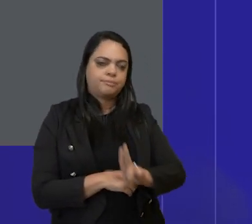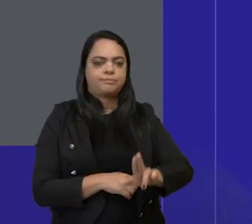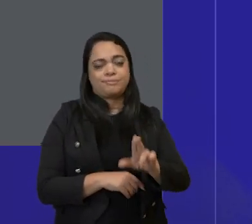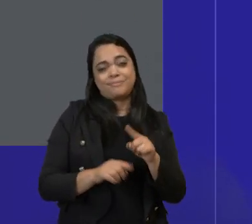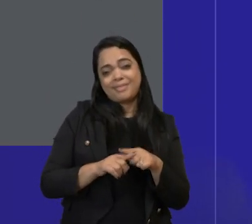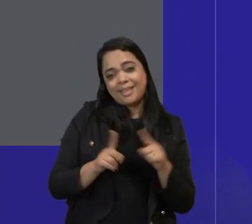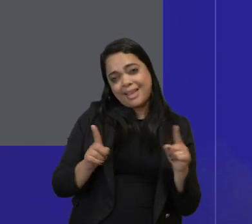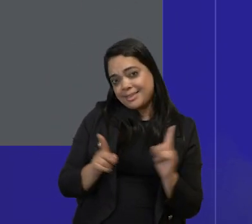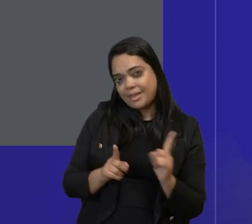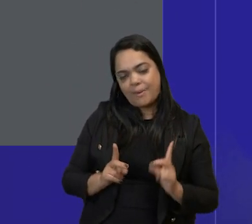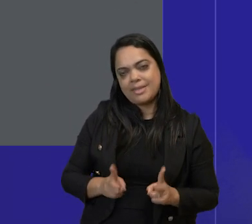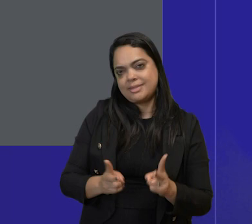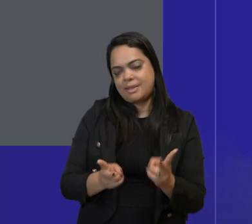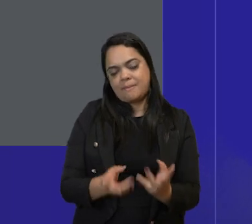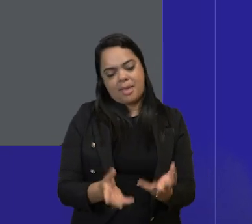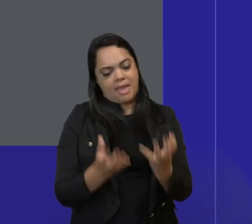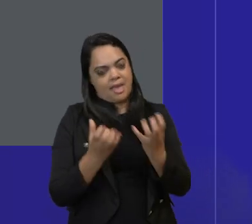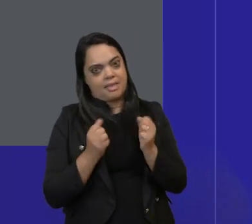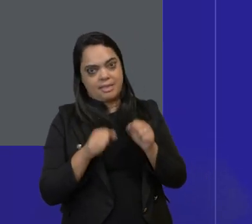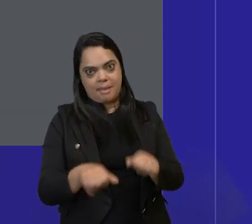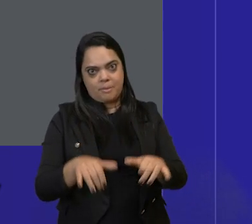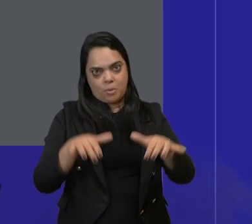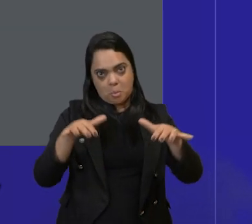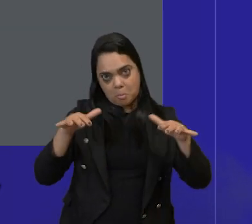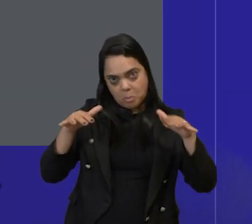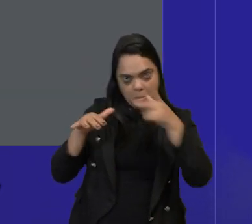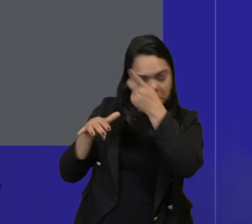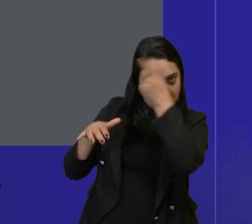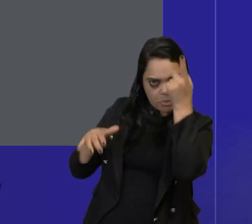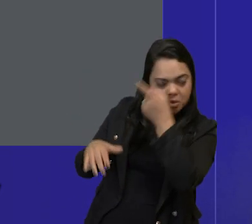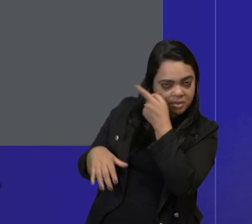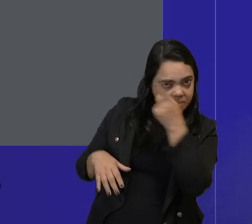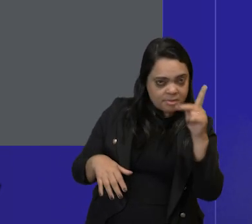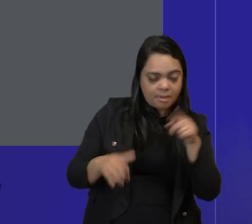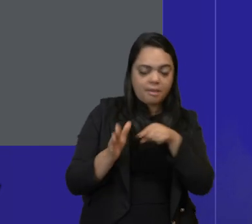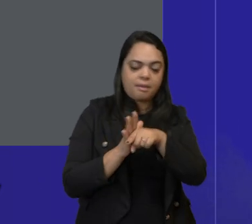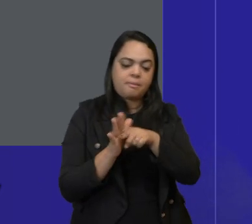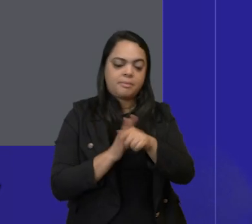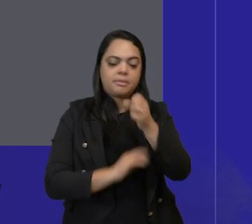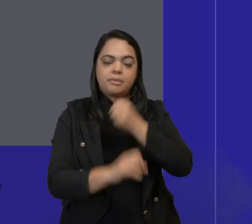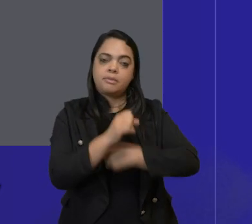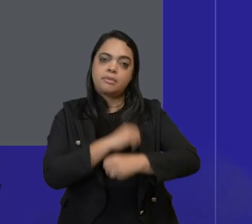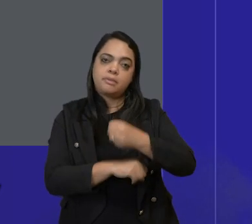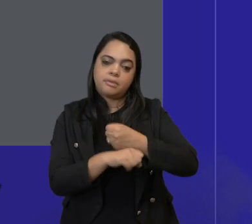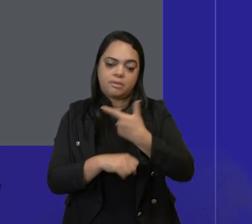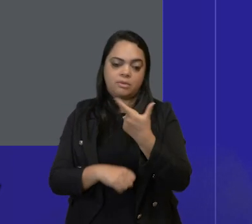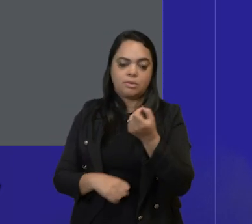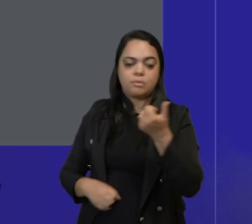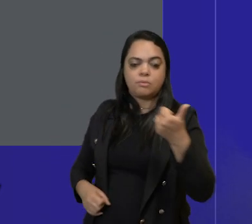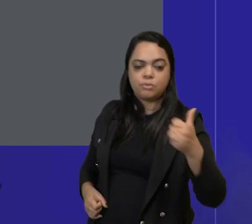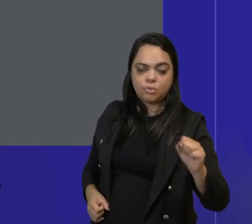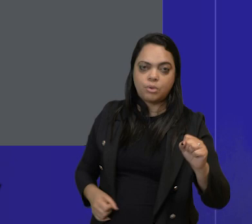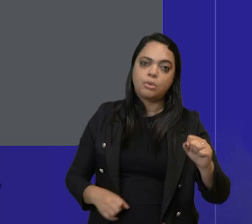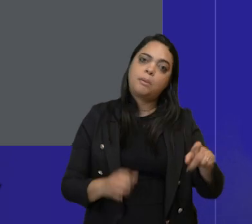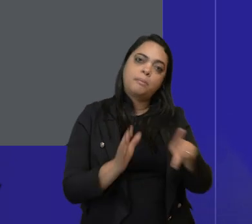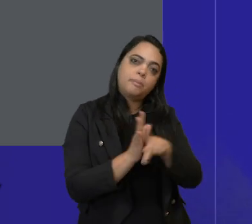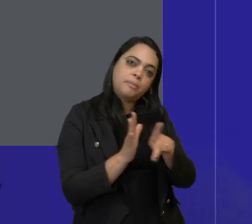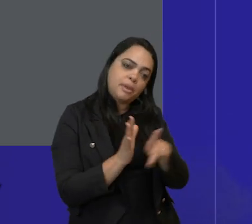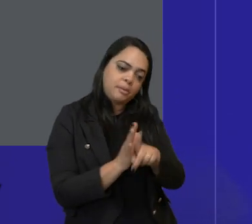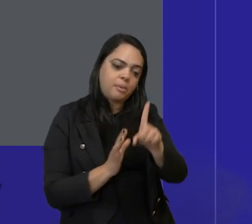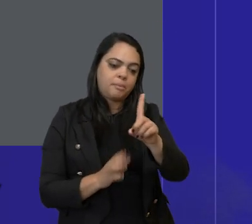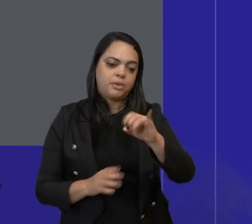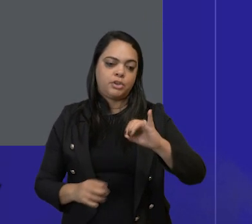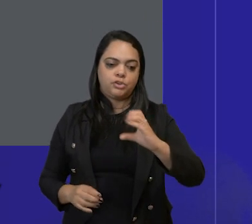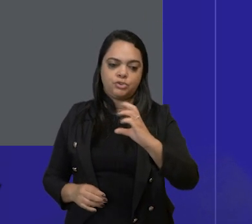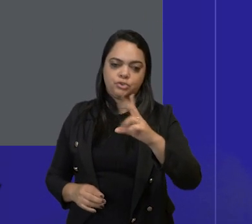mas nem sempre recebem o público esperado de acordo com uma pesquisa realizada em 2018 pela Diretoria de cultura